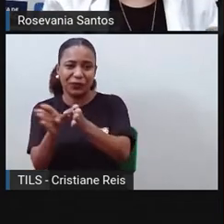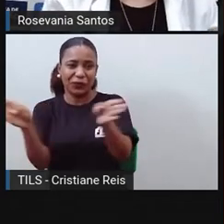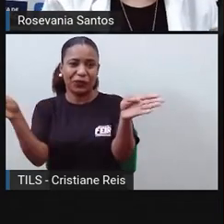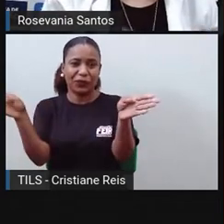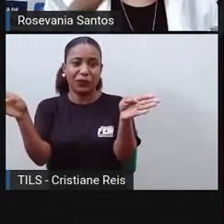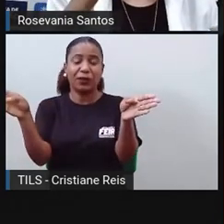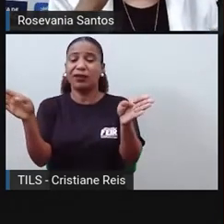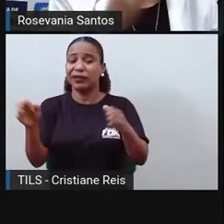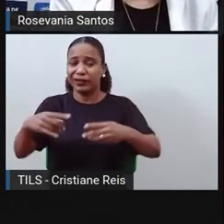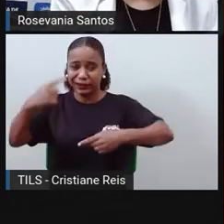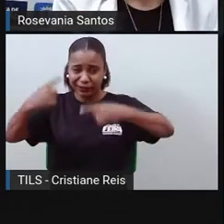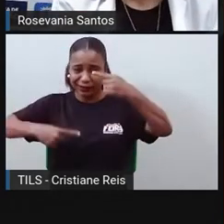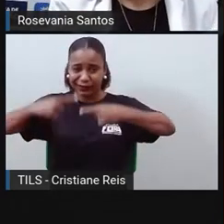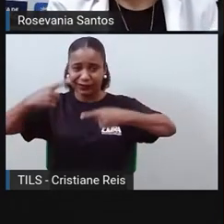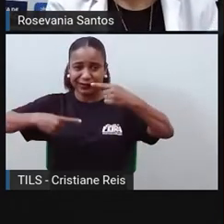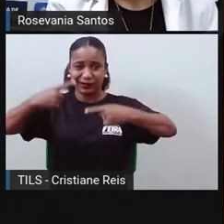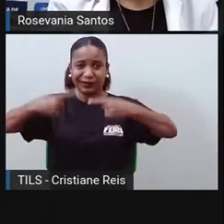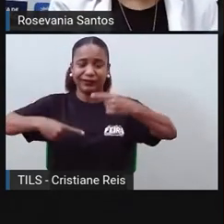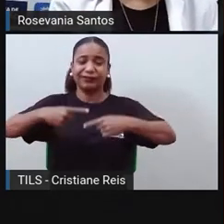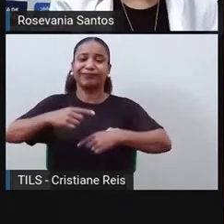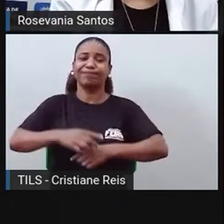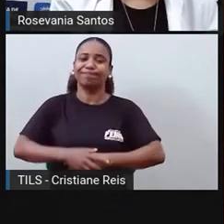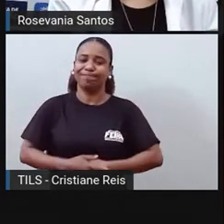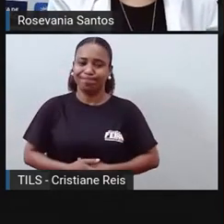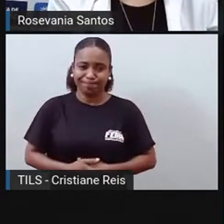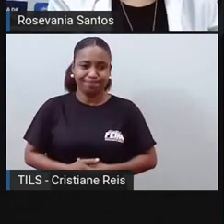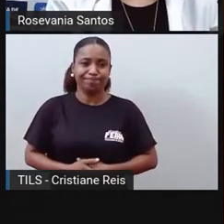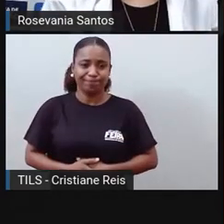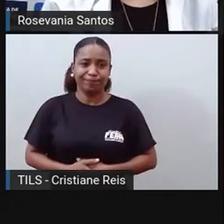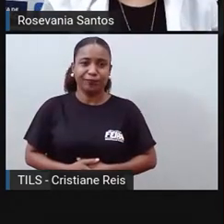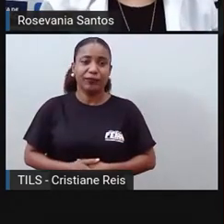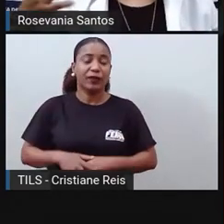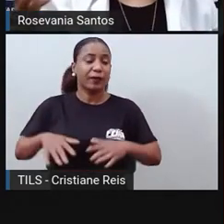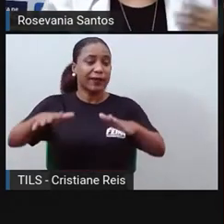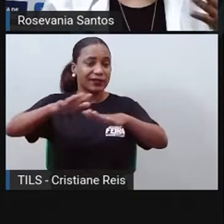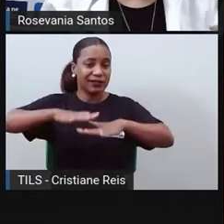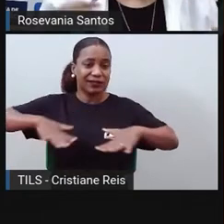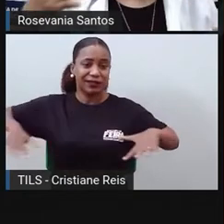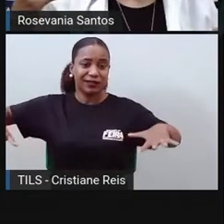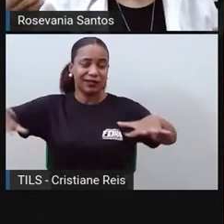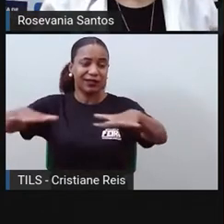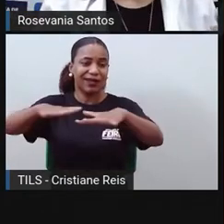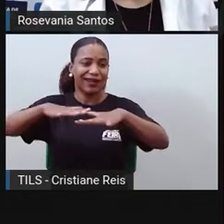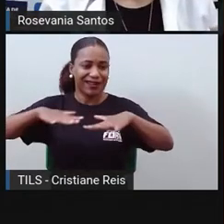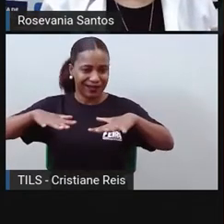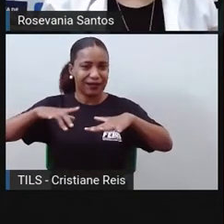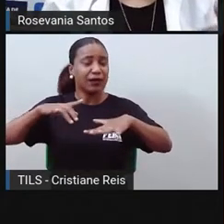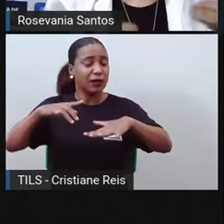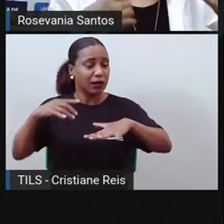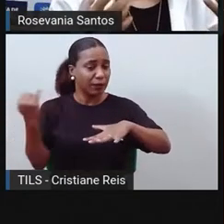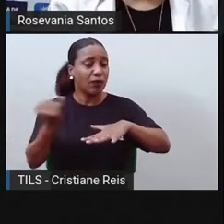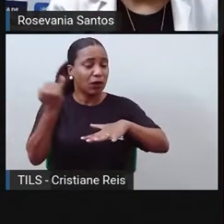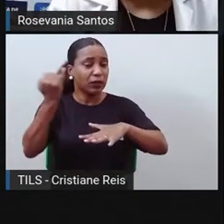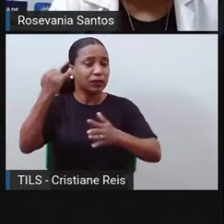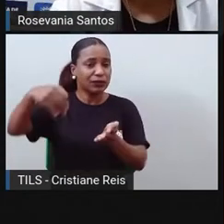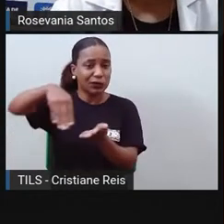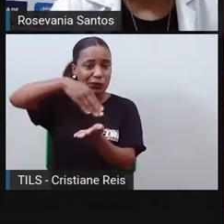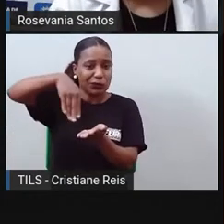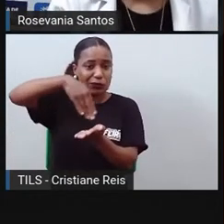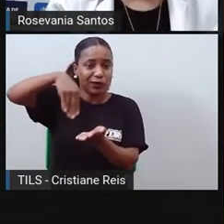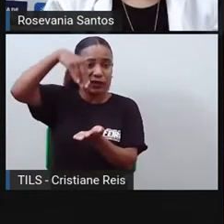geopoliticamente falando, bastante importante no planeta. Desde quando a gente fala, né, das grandes navegações também, essa área